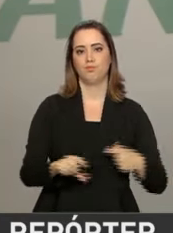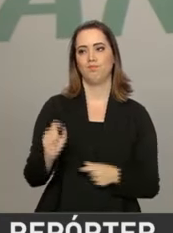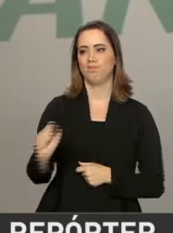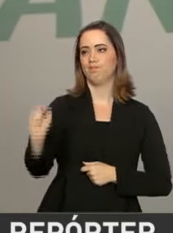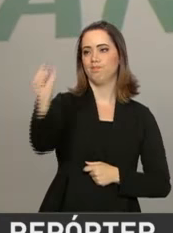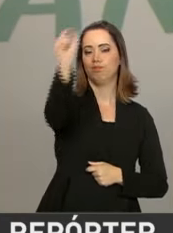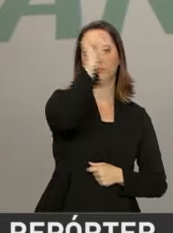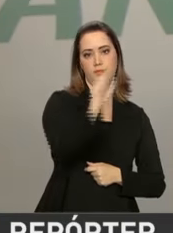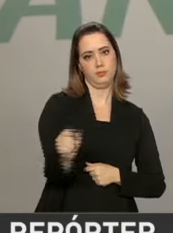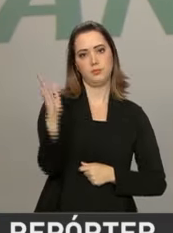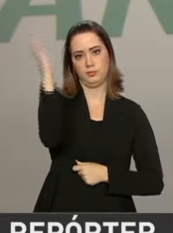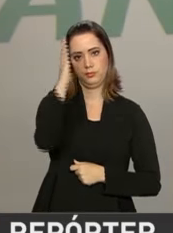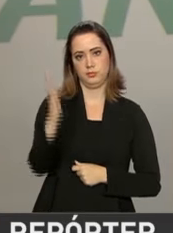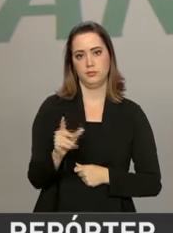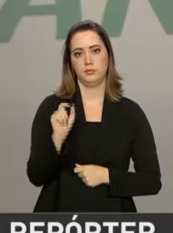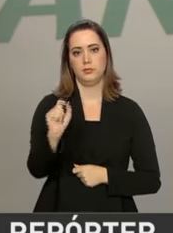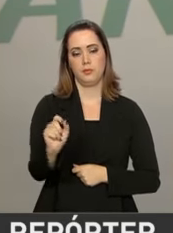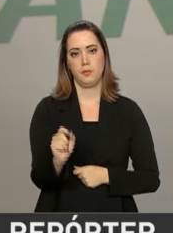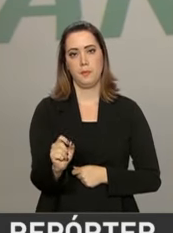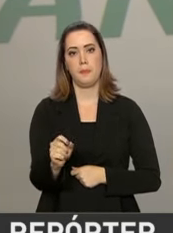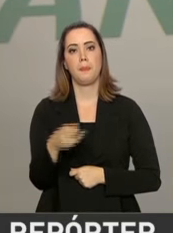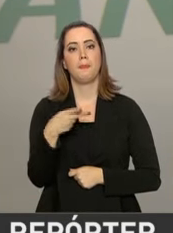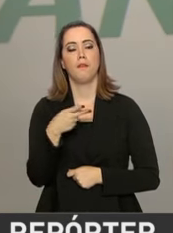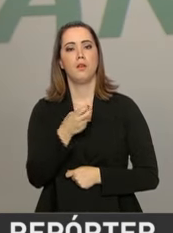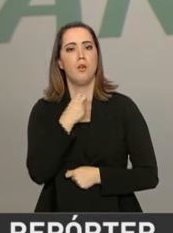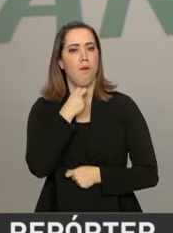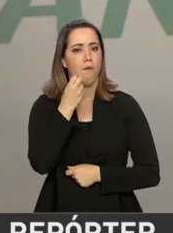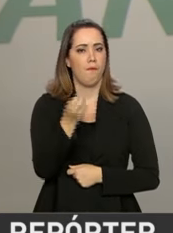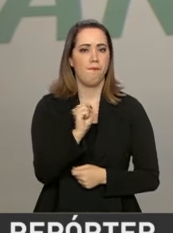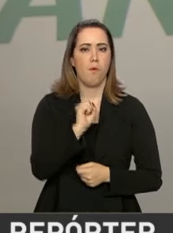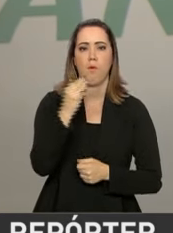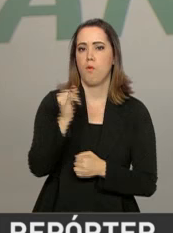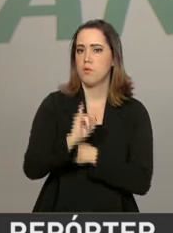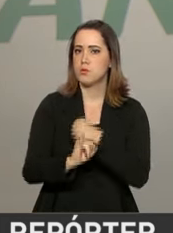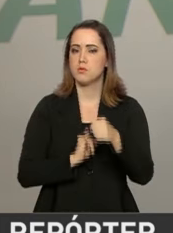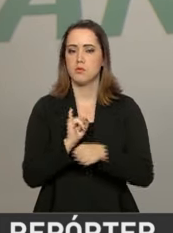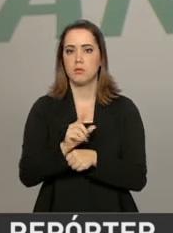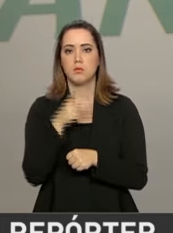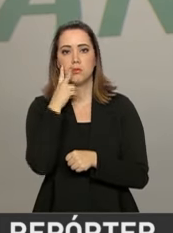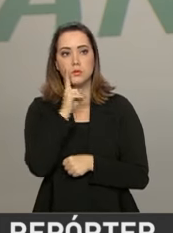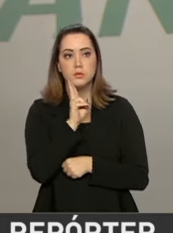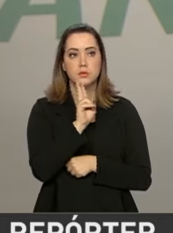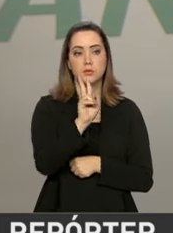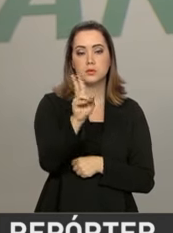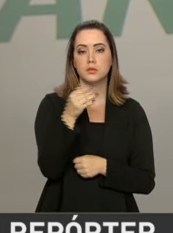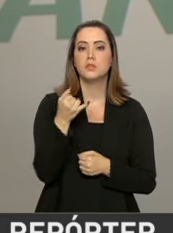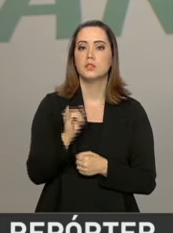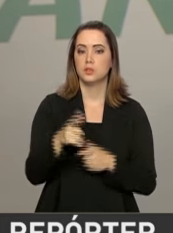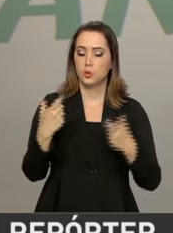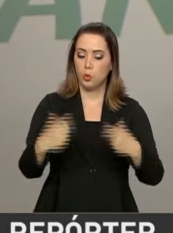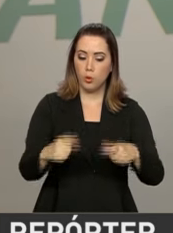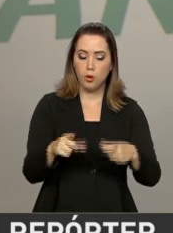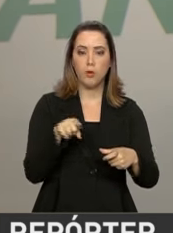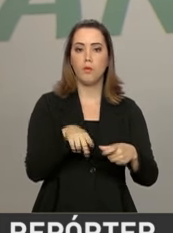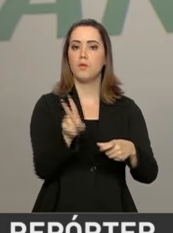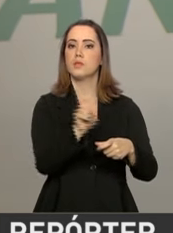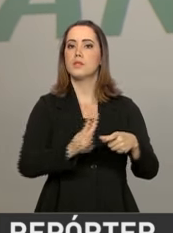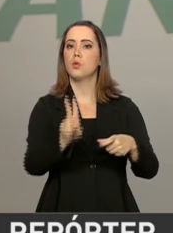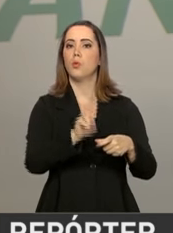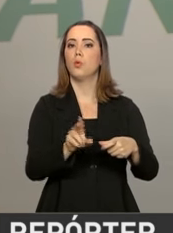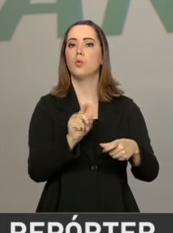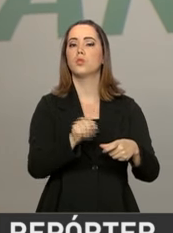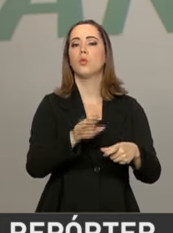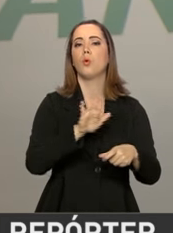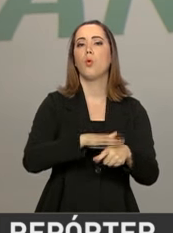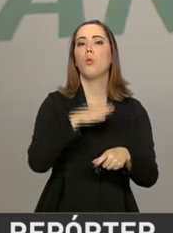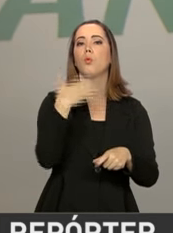para o usuário, tanto de internet quanto para o serviço de voz, é exatamente saber se na localidade onde ele mais usa o seu equipamento, qual é a